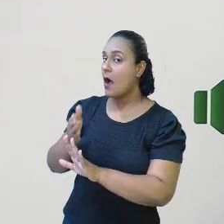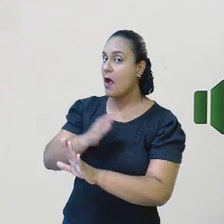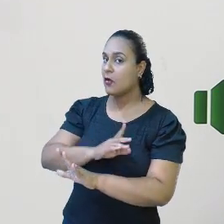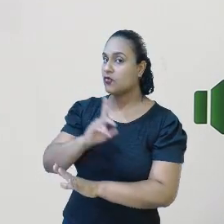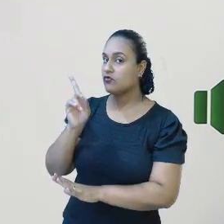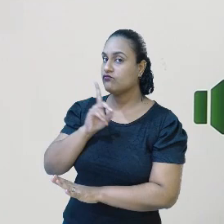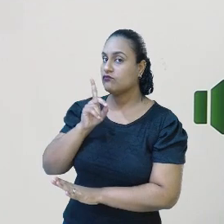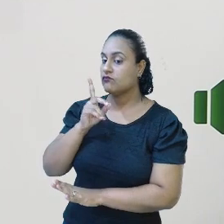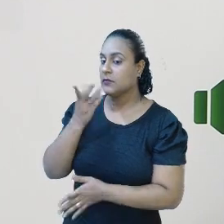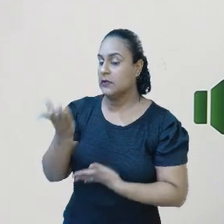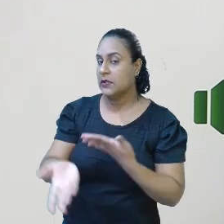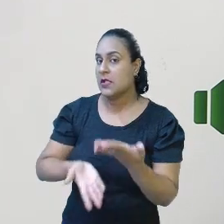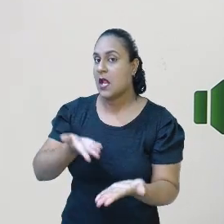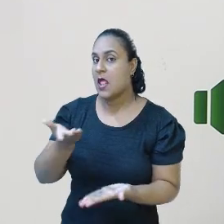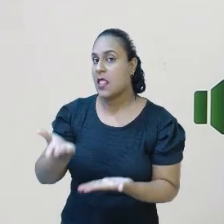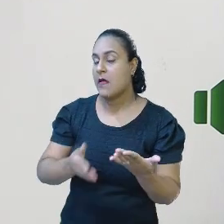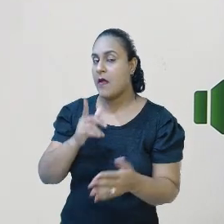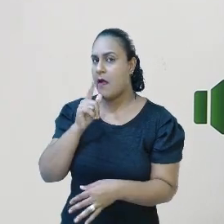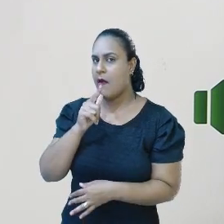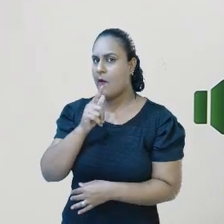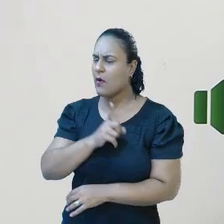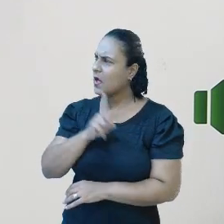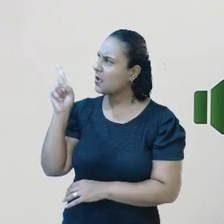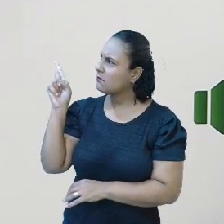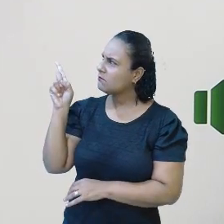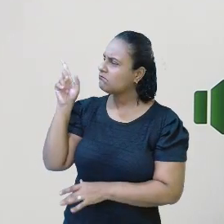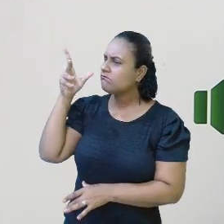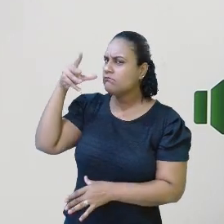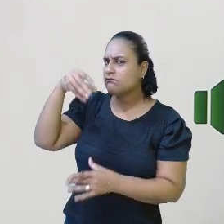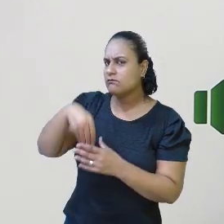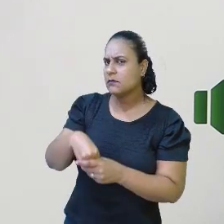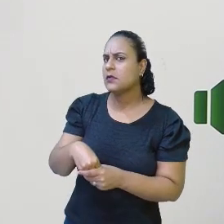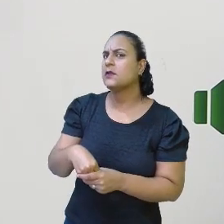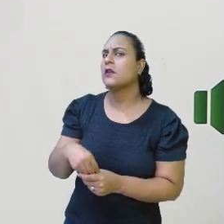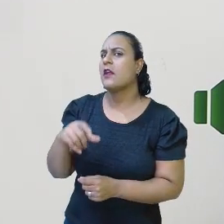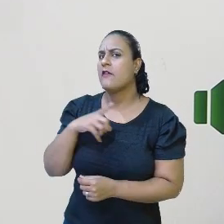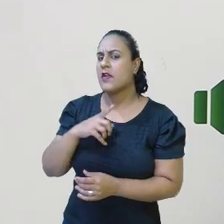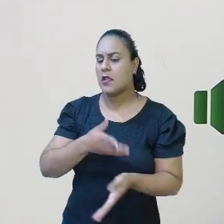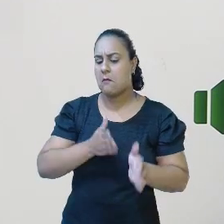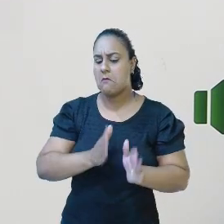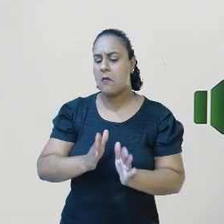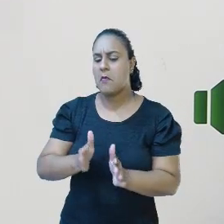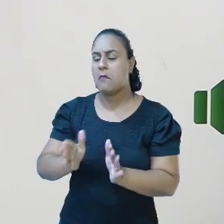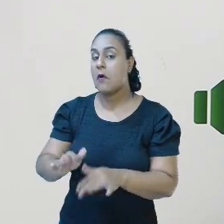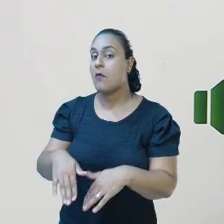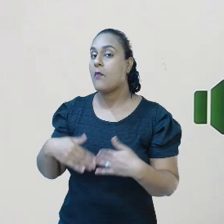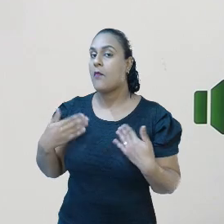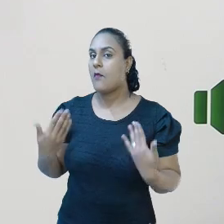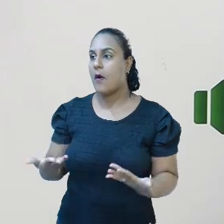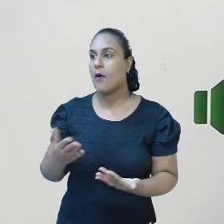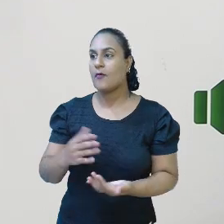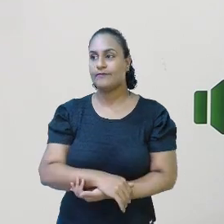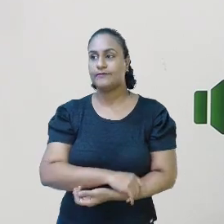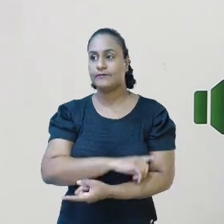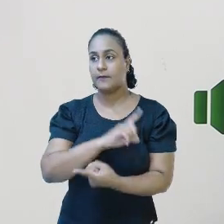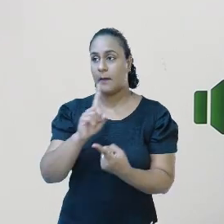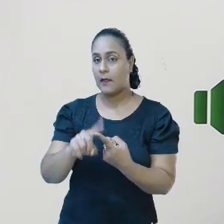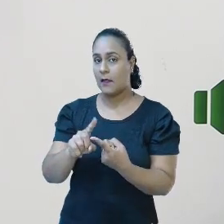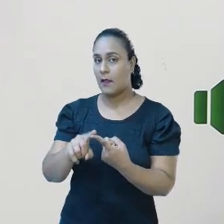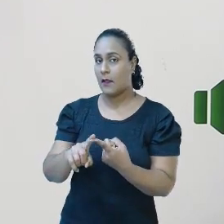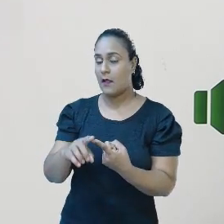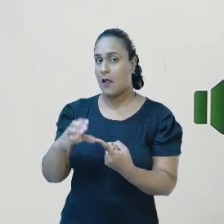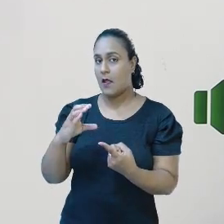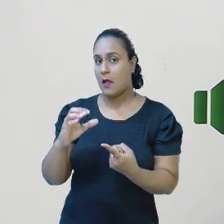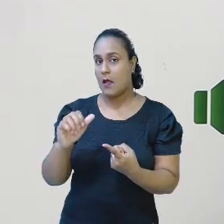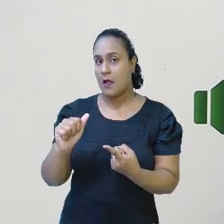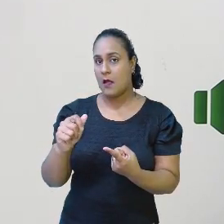E nessa estação de tratamento, ela vai passar pelas seguintes etapas. Bom, primeiro,